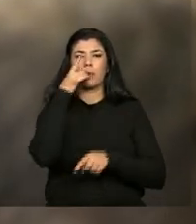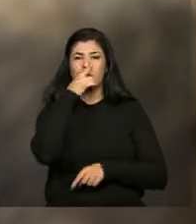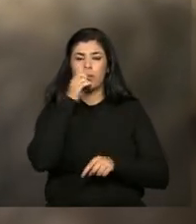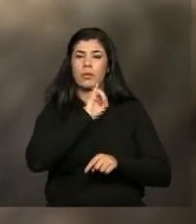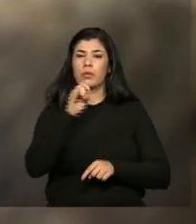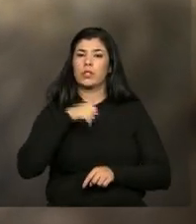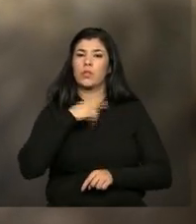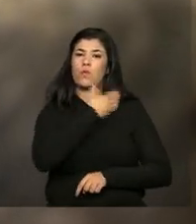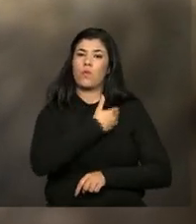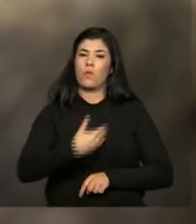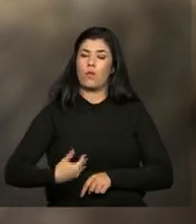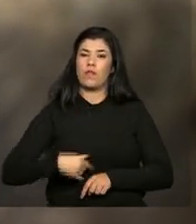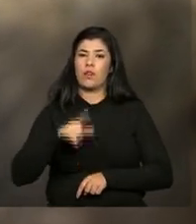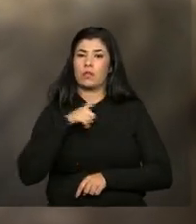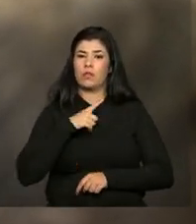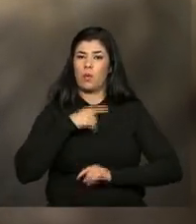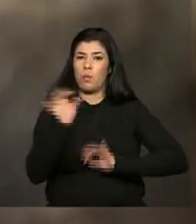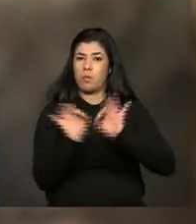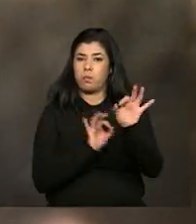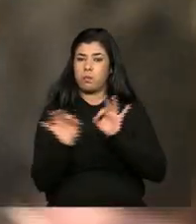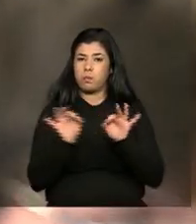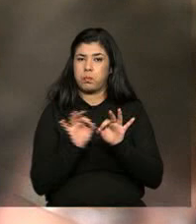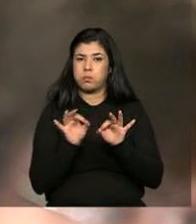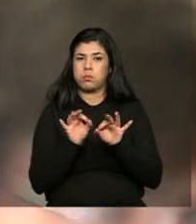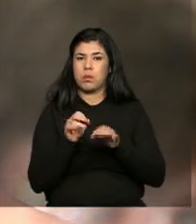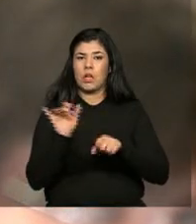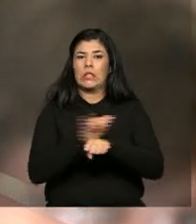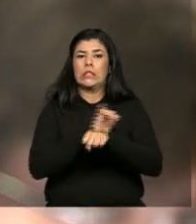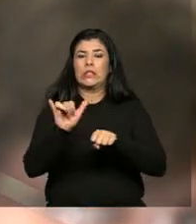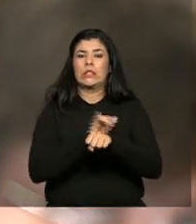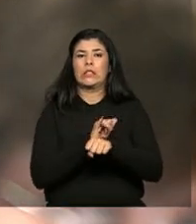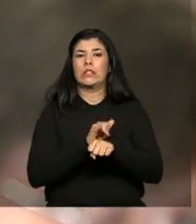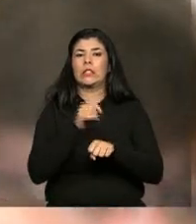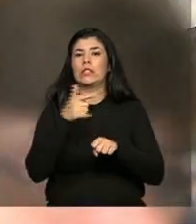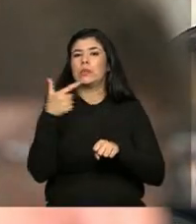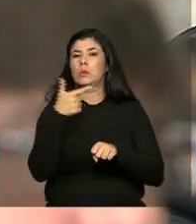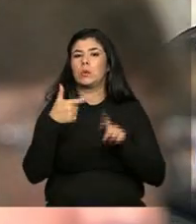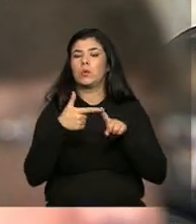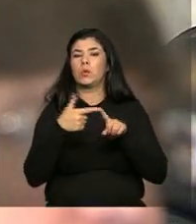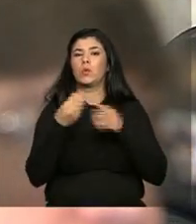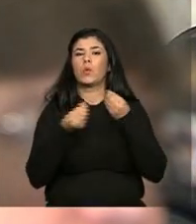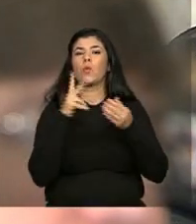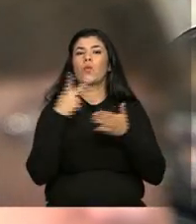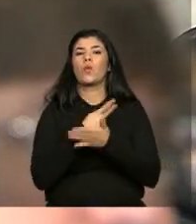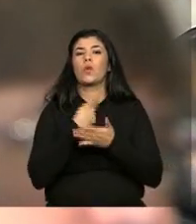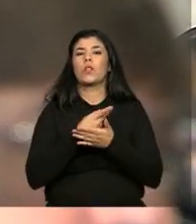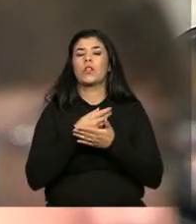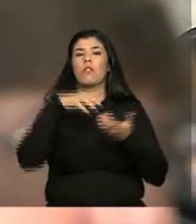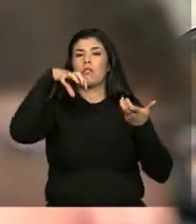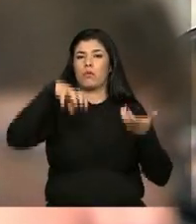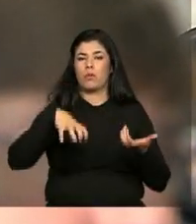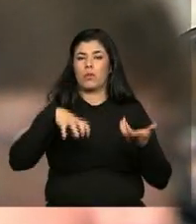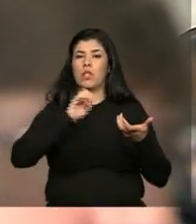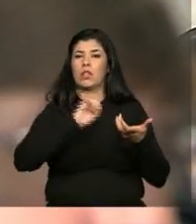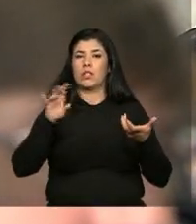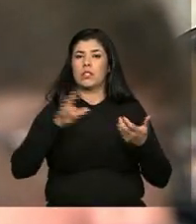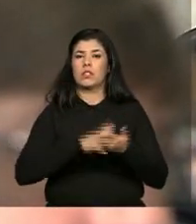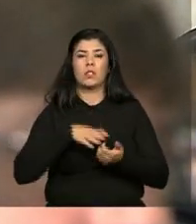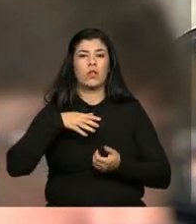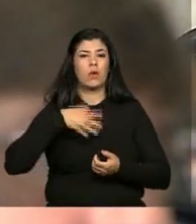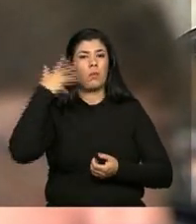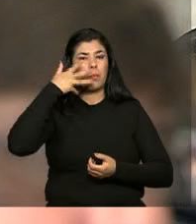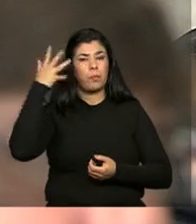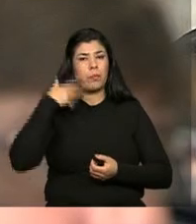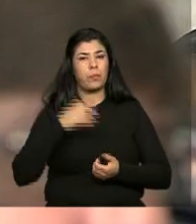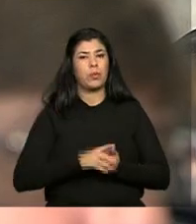o governo tem um plano b É para um cenário negativo que se desenha no Congresso dos parlamentares derrubarem